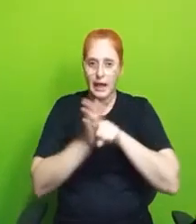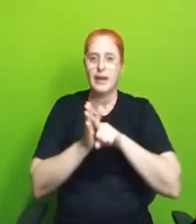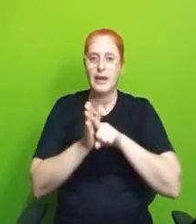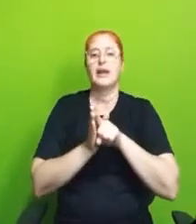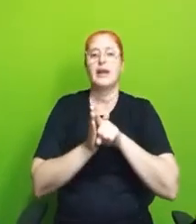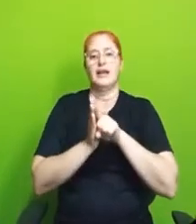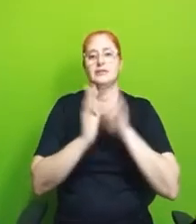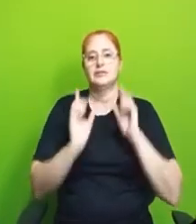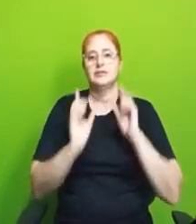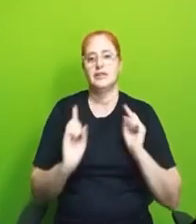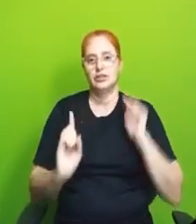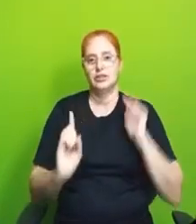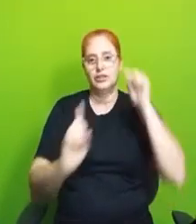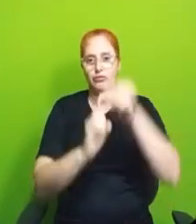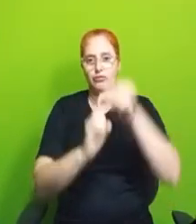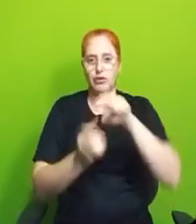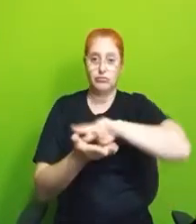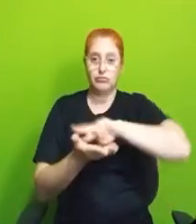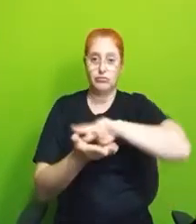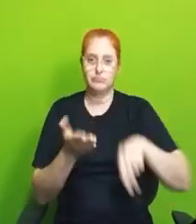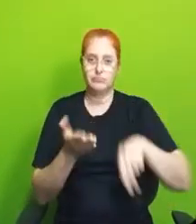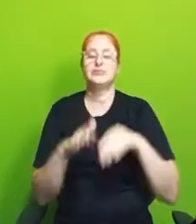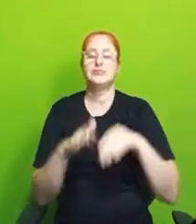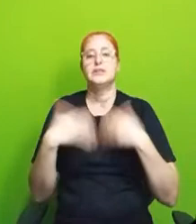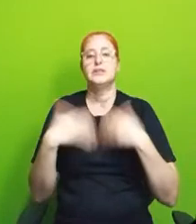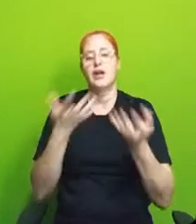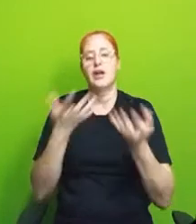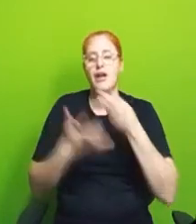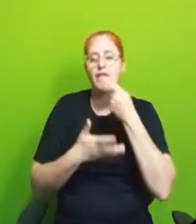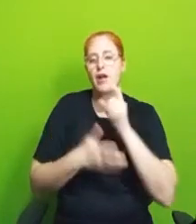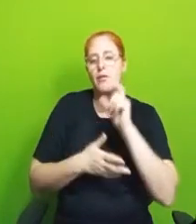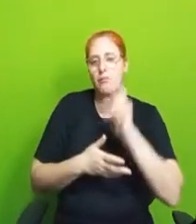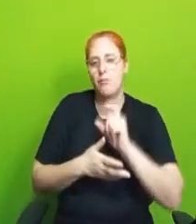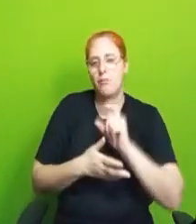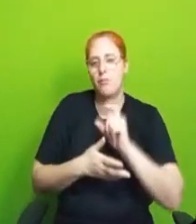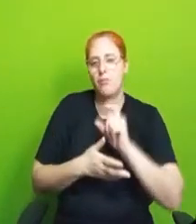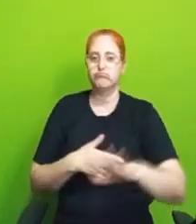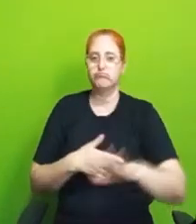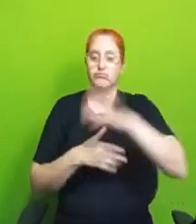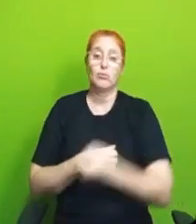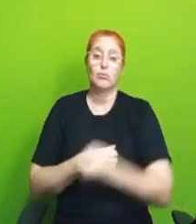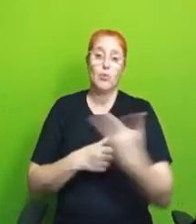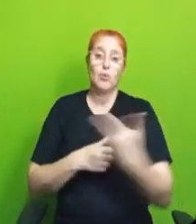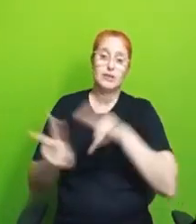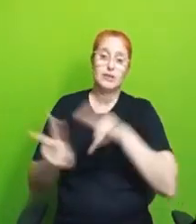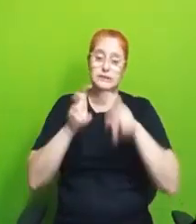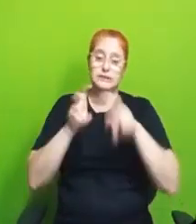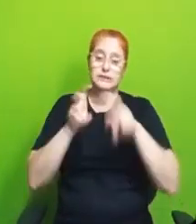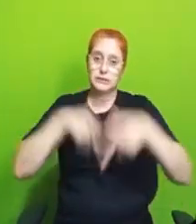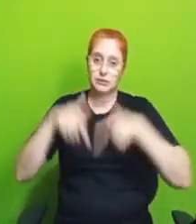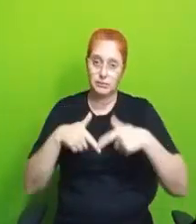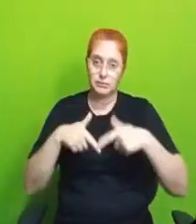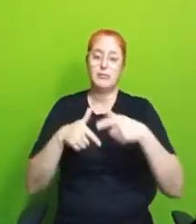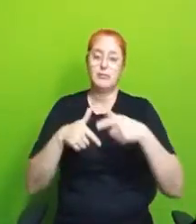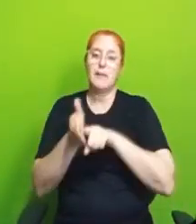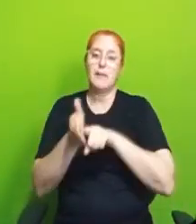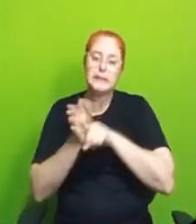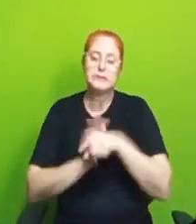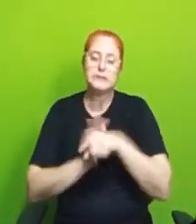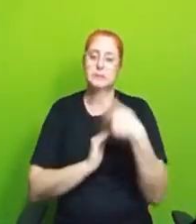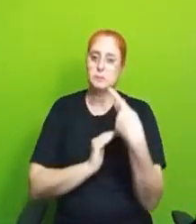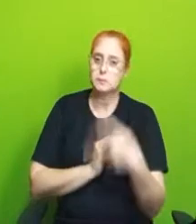eu queria que tu começasse falando um pouco, de forma um pouco geral, assim, quais são as questões que tu trabalha na tua pesquisa, quais foram